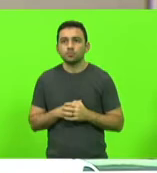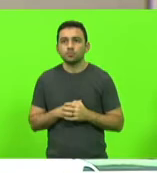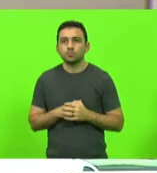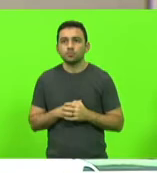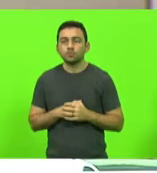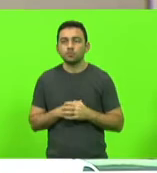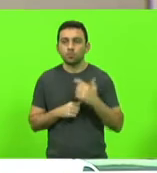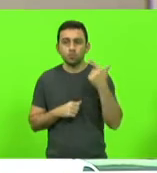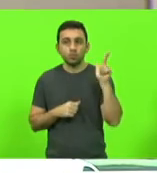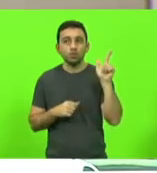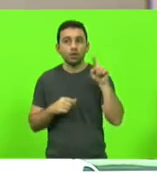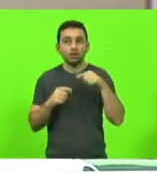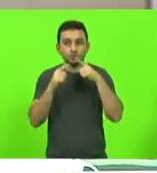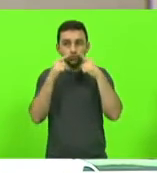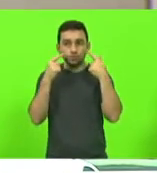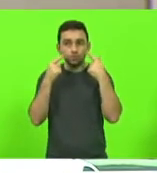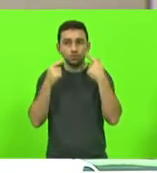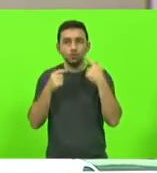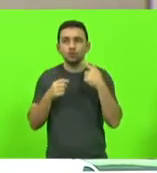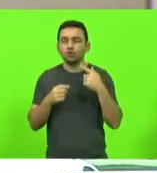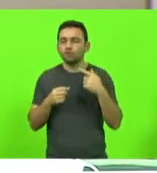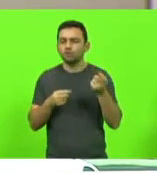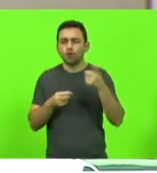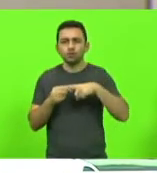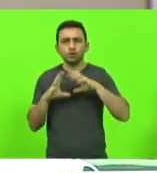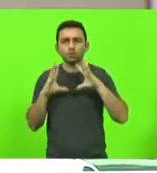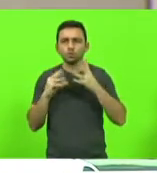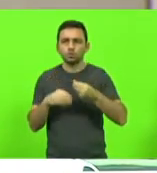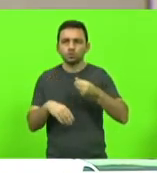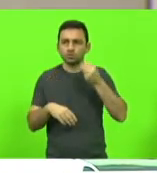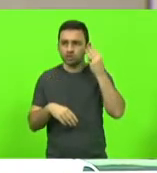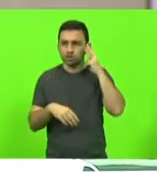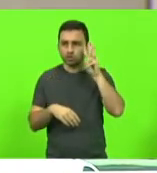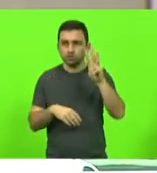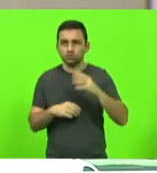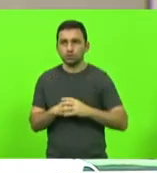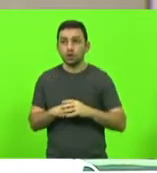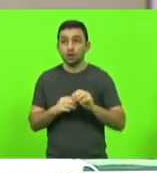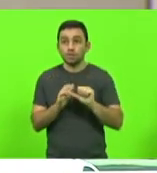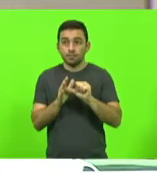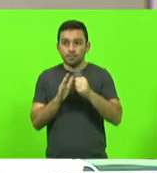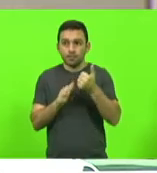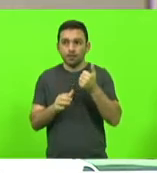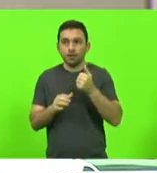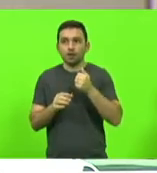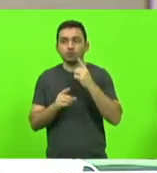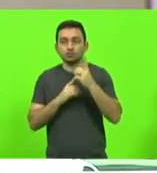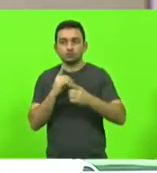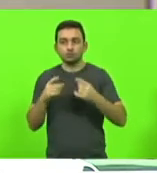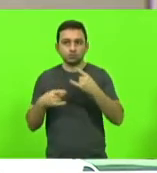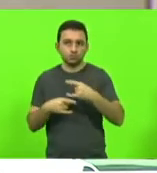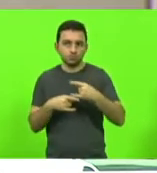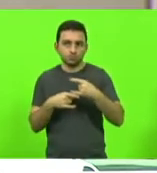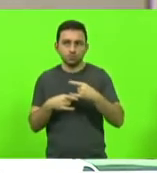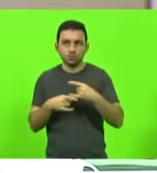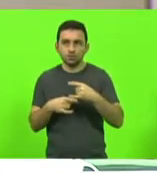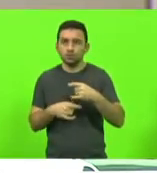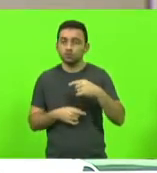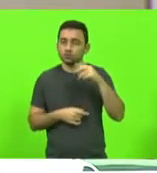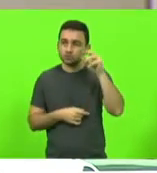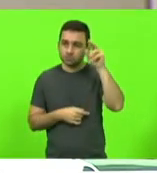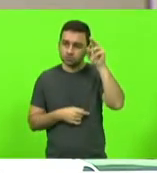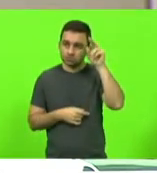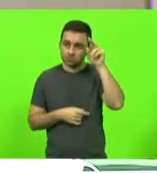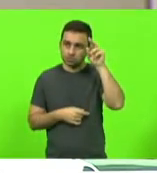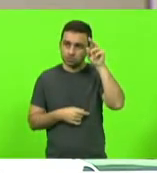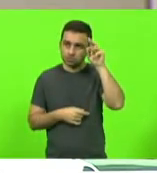pelo Titon, que é a presencial nos três dias. E a primeira é a virtual, somente na quinta, e presencial, segunda e terça.